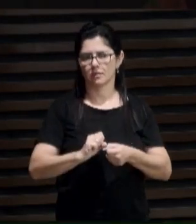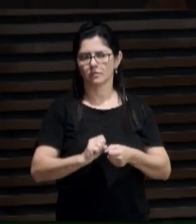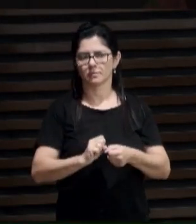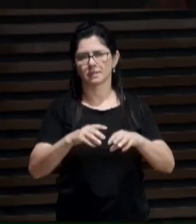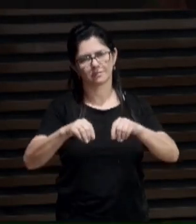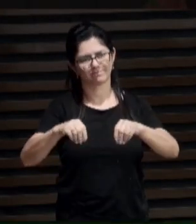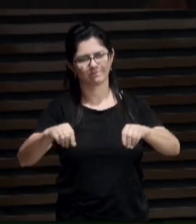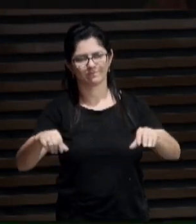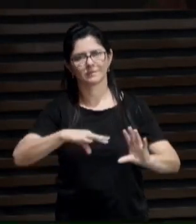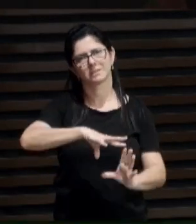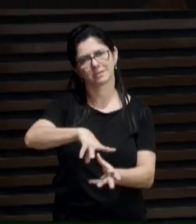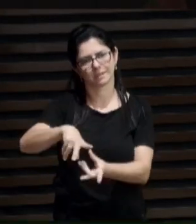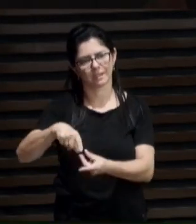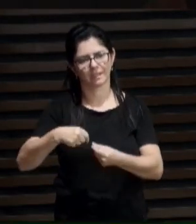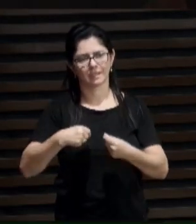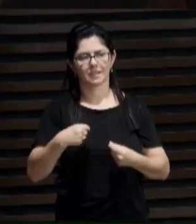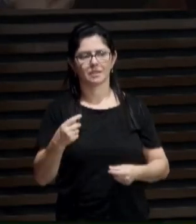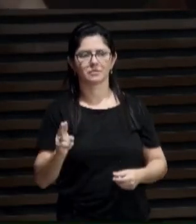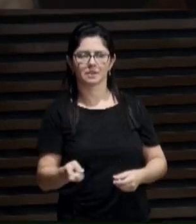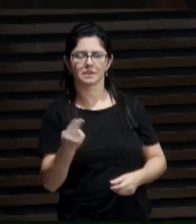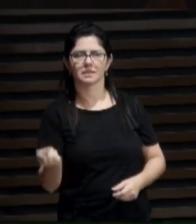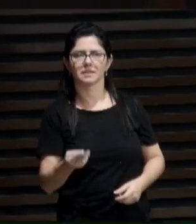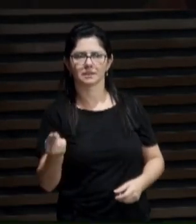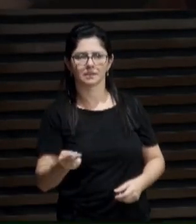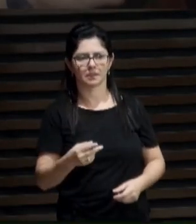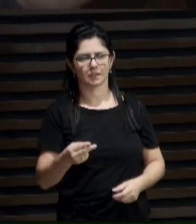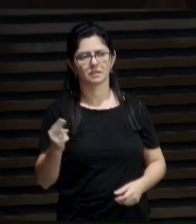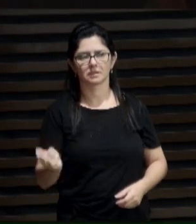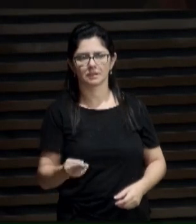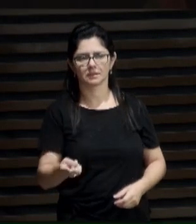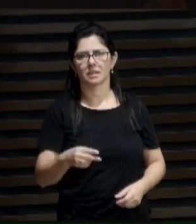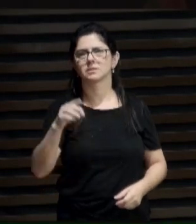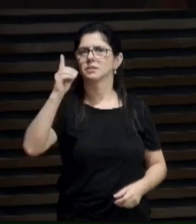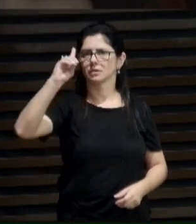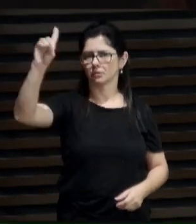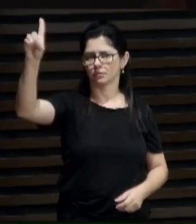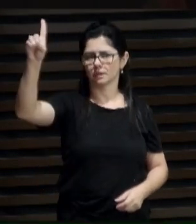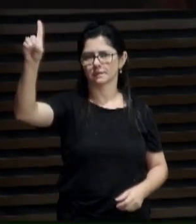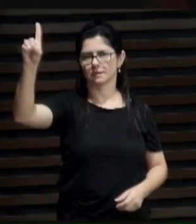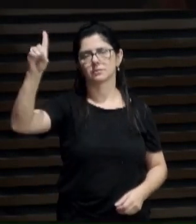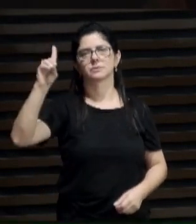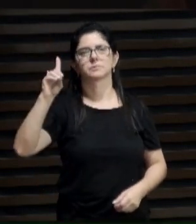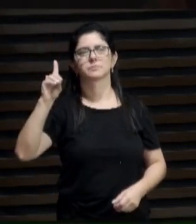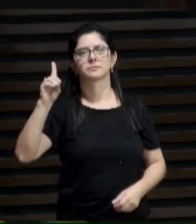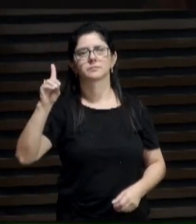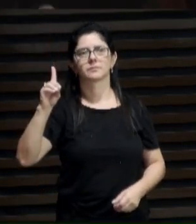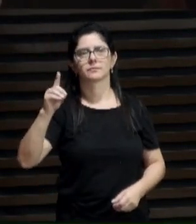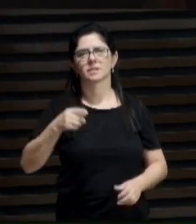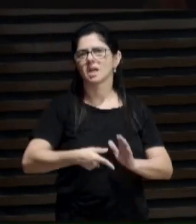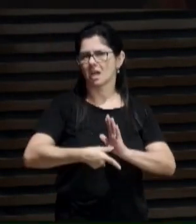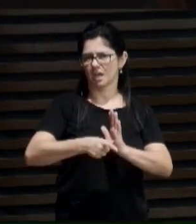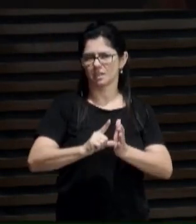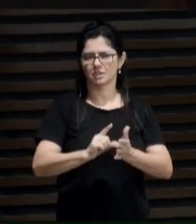a terra e o mundo, de eternidade a eternidade, tu és Deus. Antes